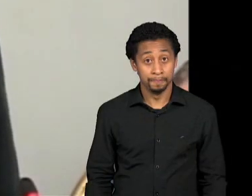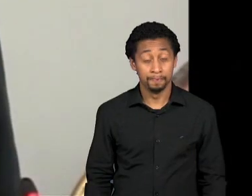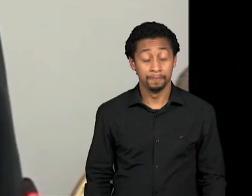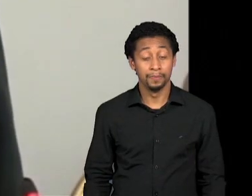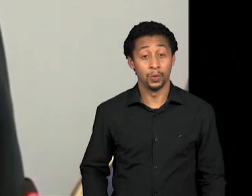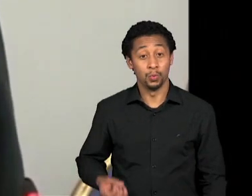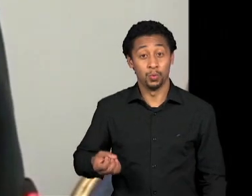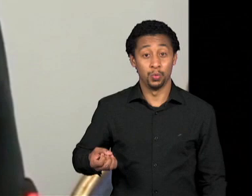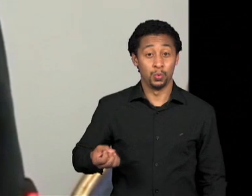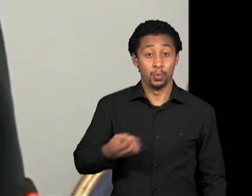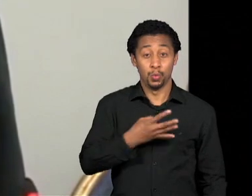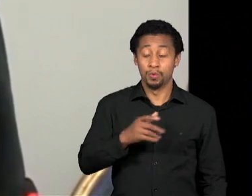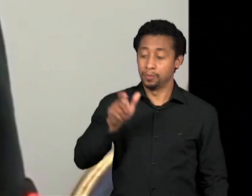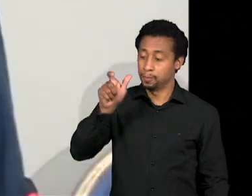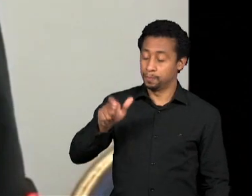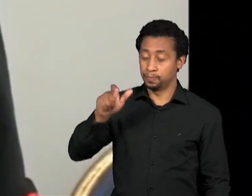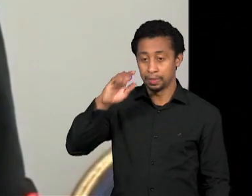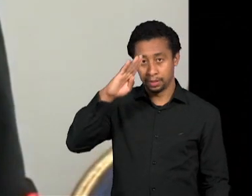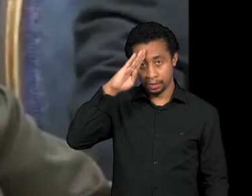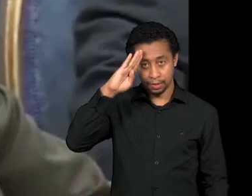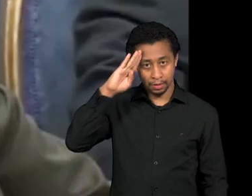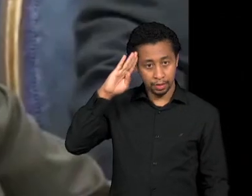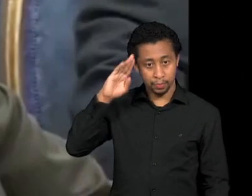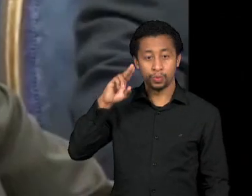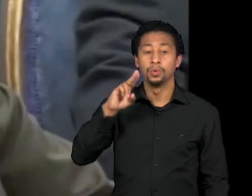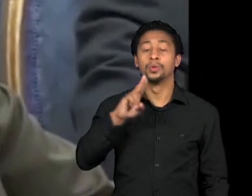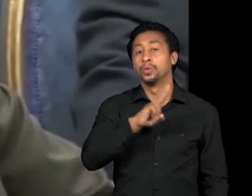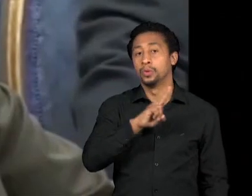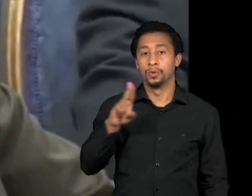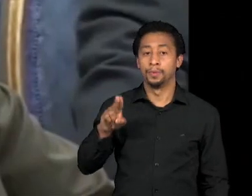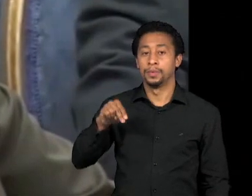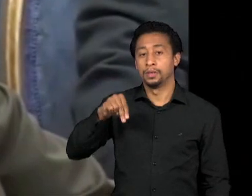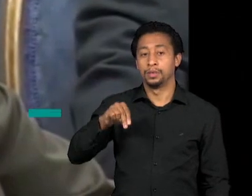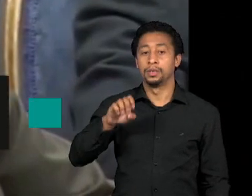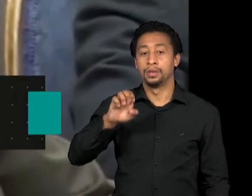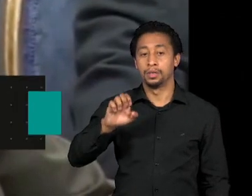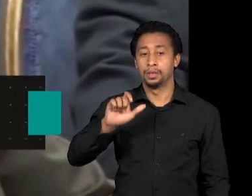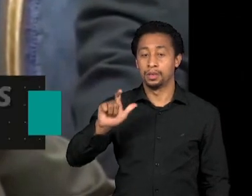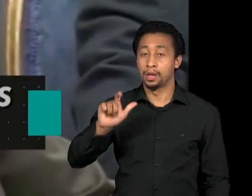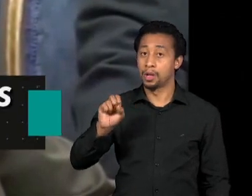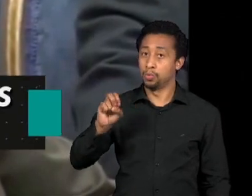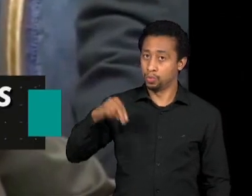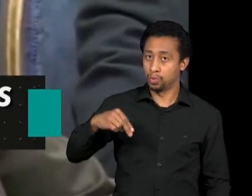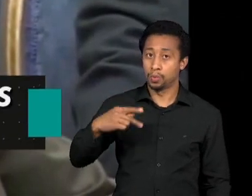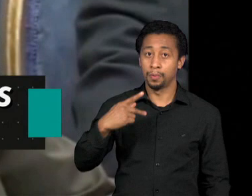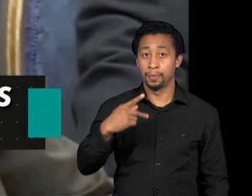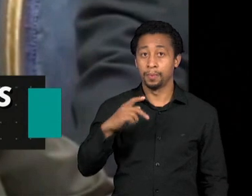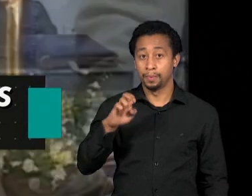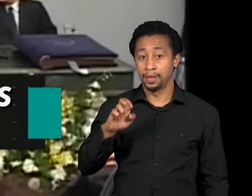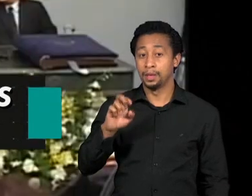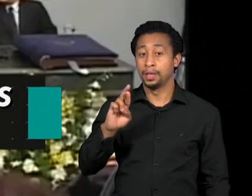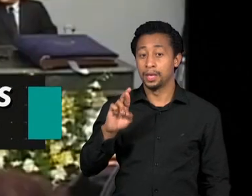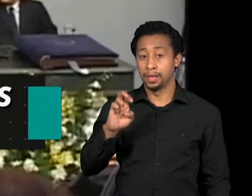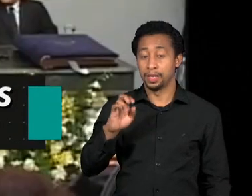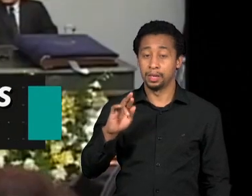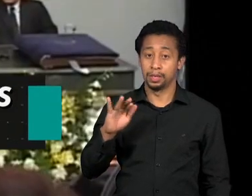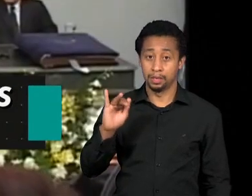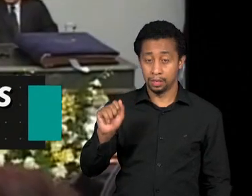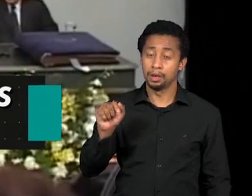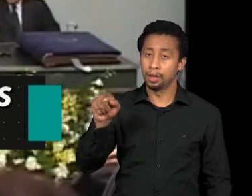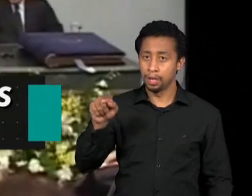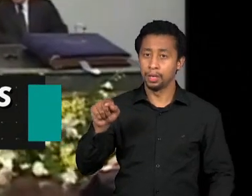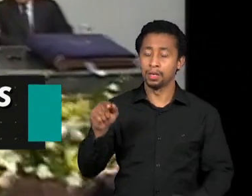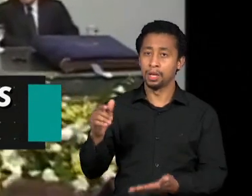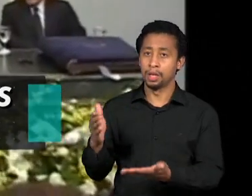Acadêmico Nelson Pereira dos Santos, o homem que faz o livro andar nas telas de